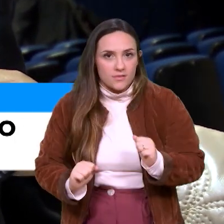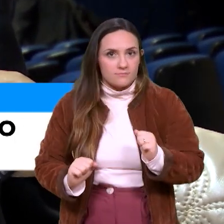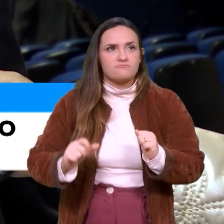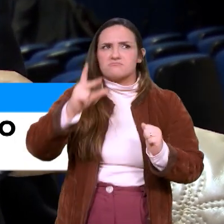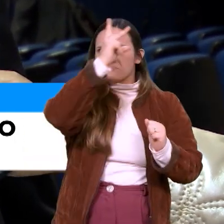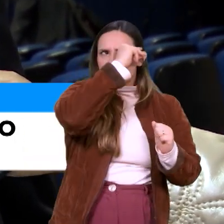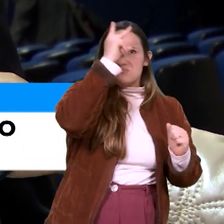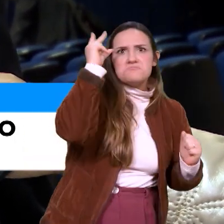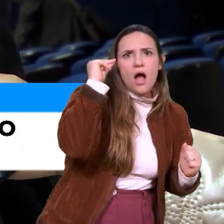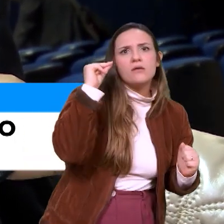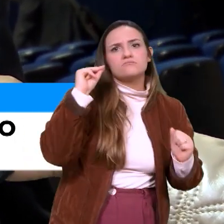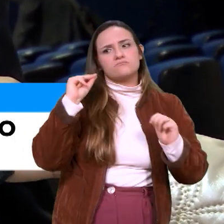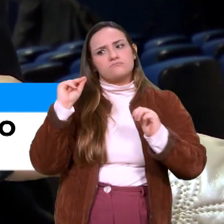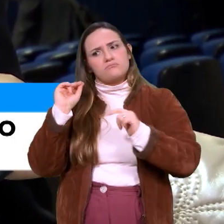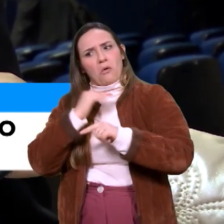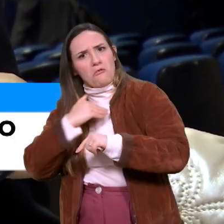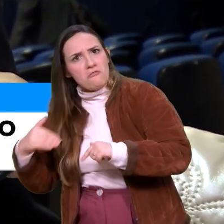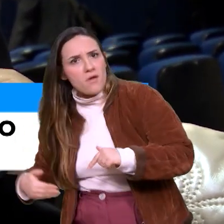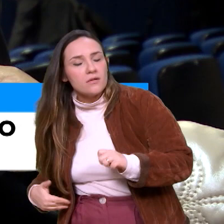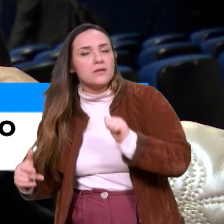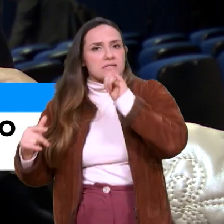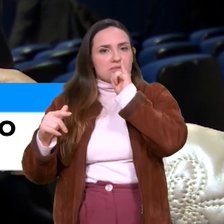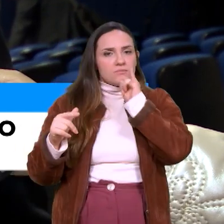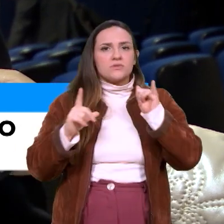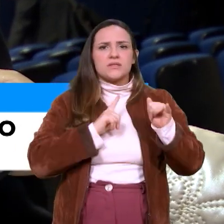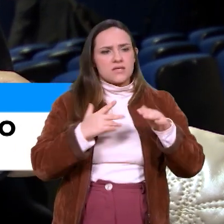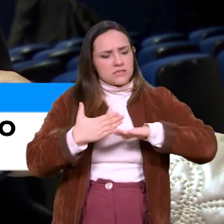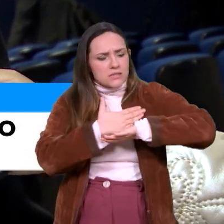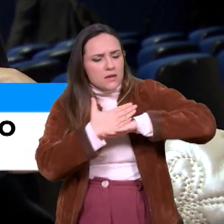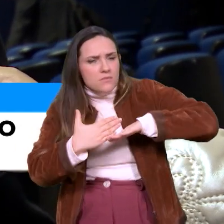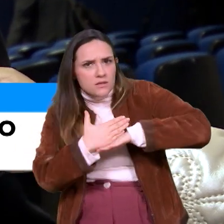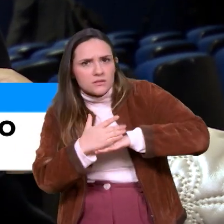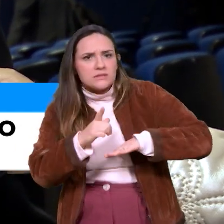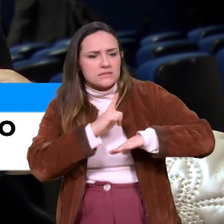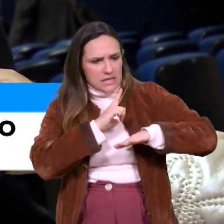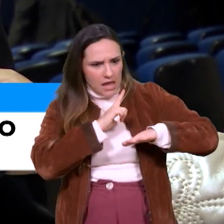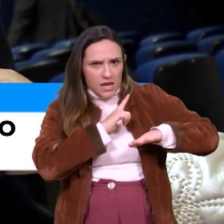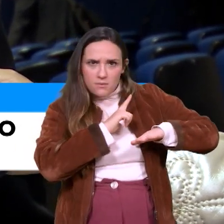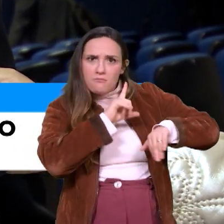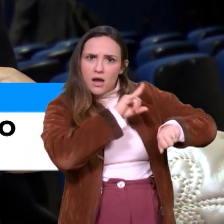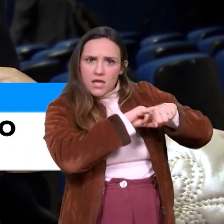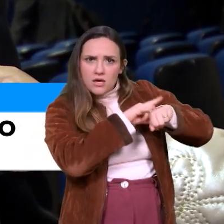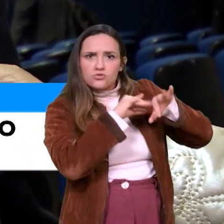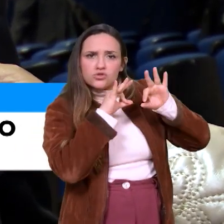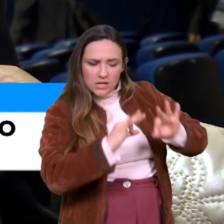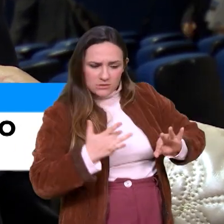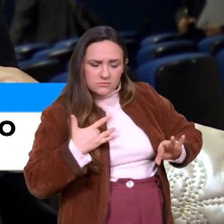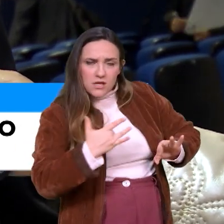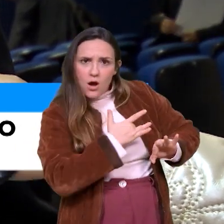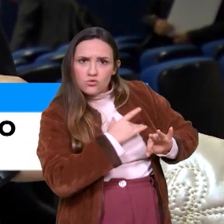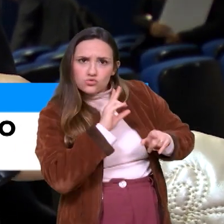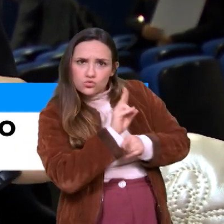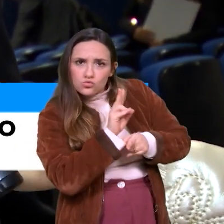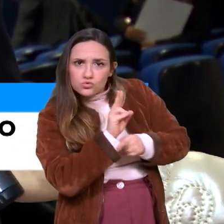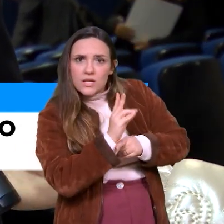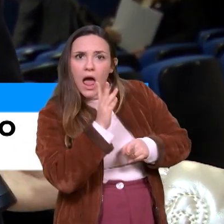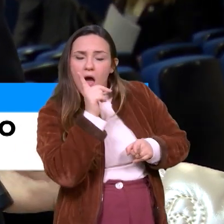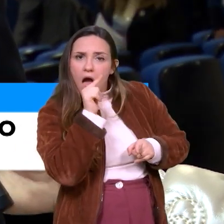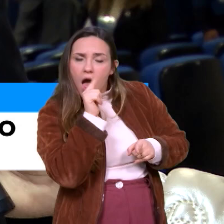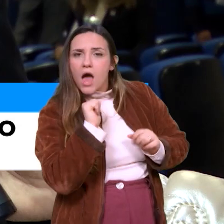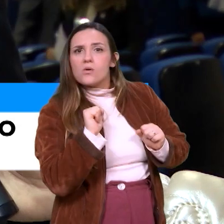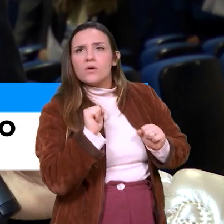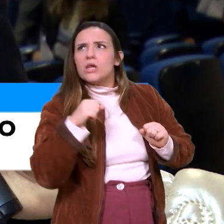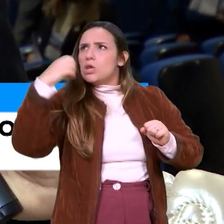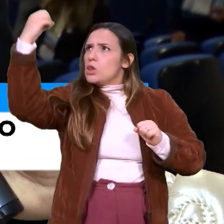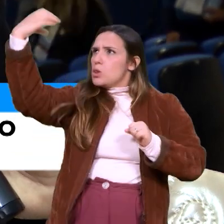escolas, principalmente as escolas municipais, analisar o problema de acessibilidade, saneamento básico, a qualidade